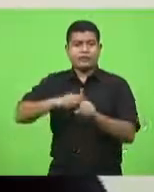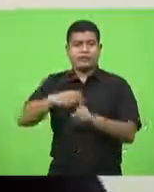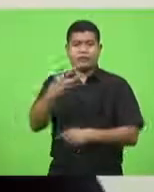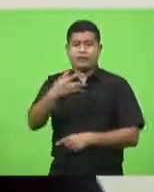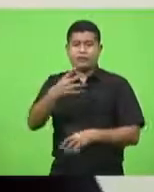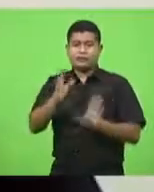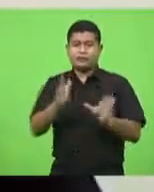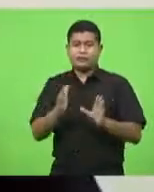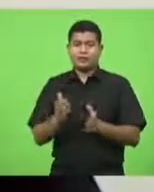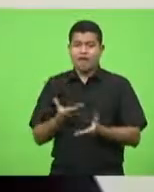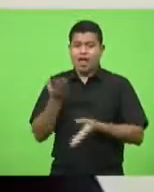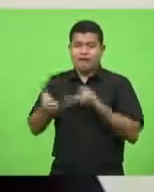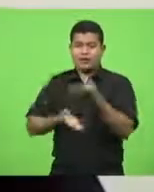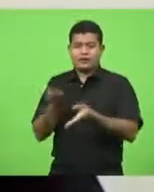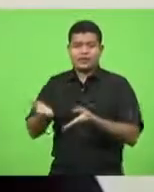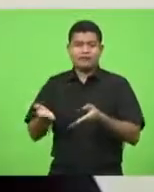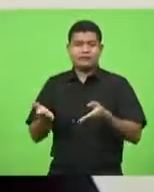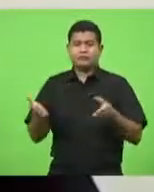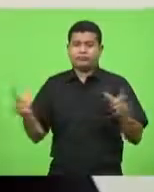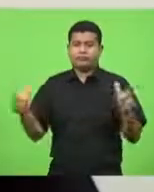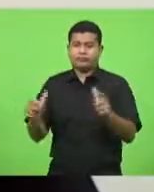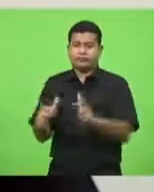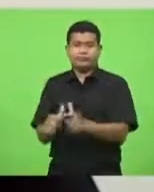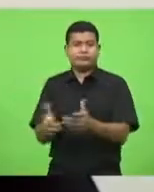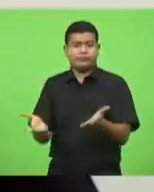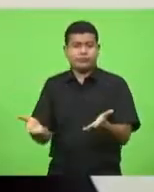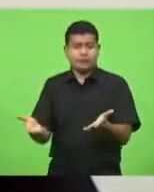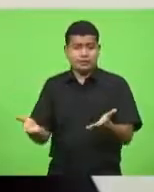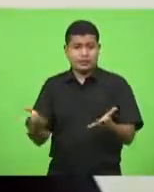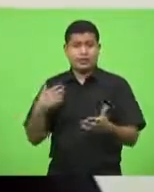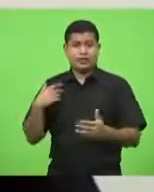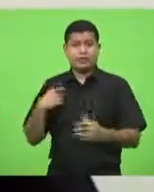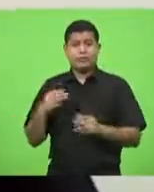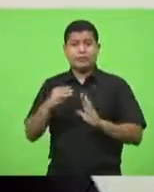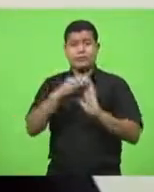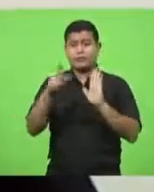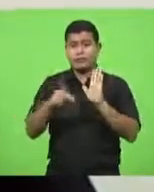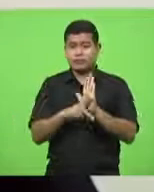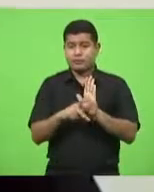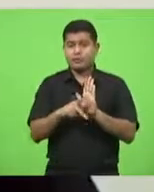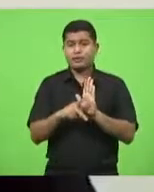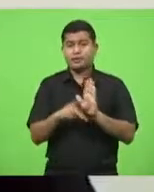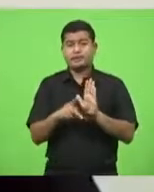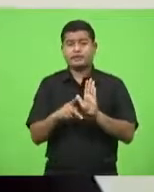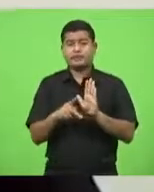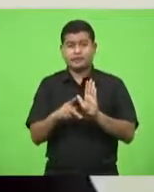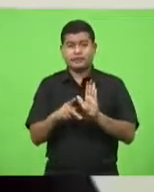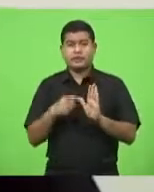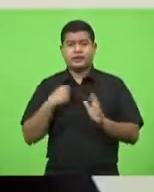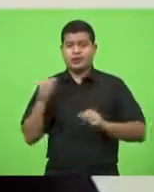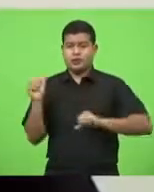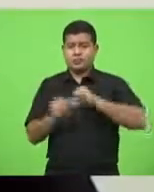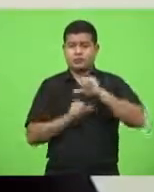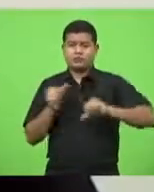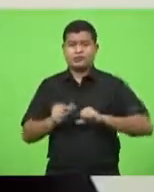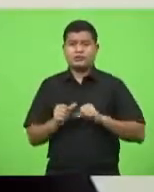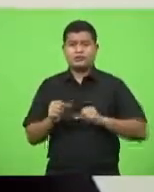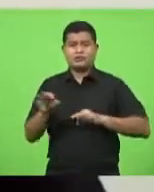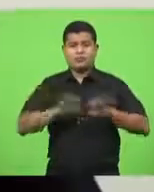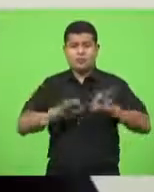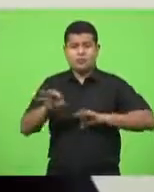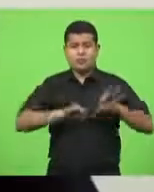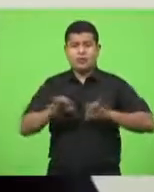atendendo bem menos pessoas e com uma medida provisória que podia ter sido editada em dezembro do ano